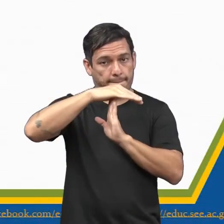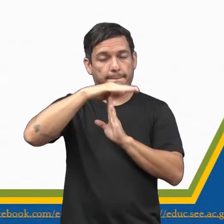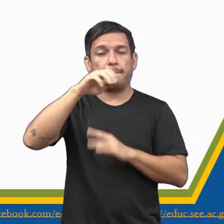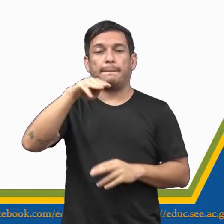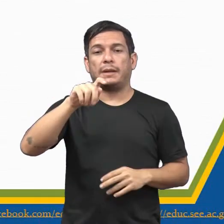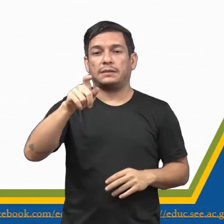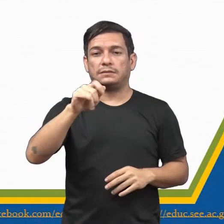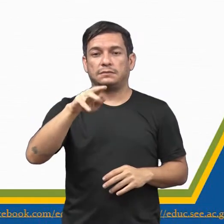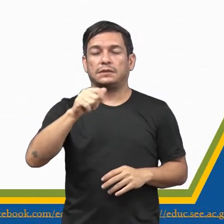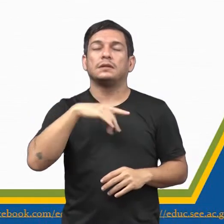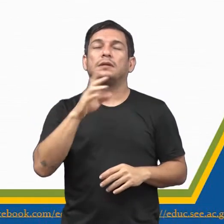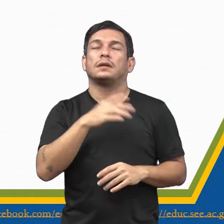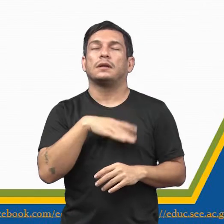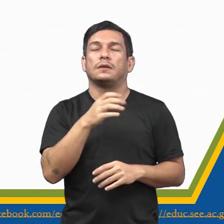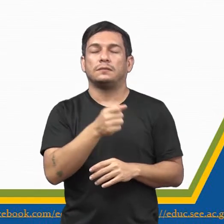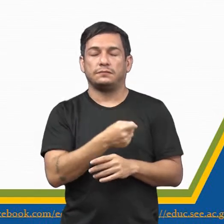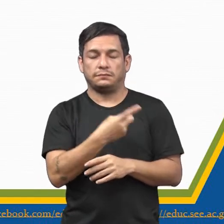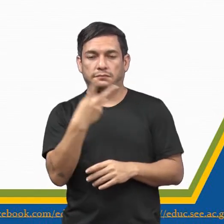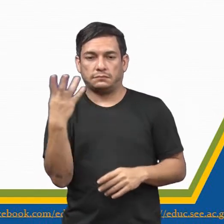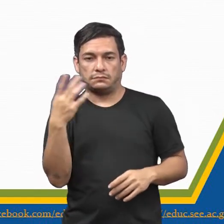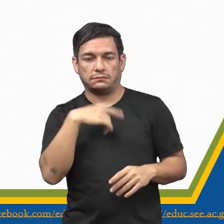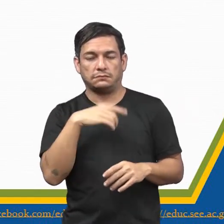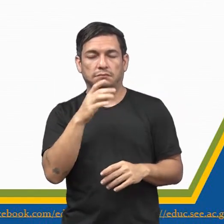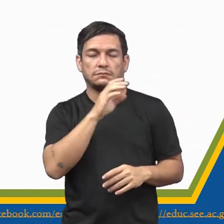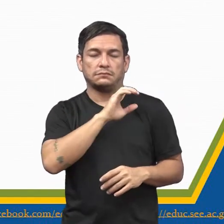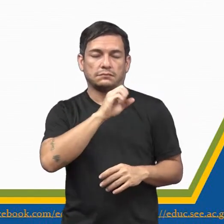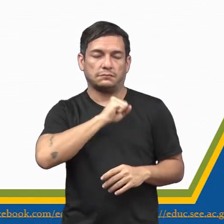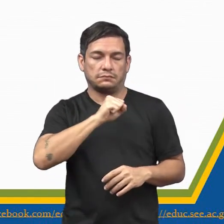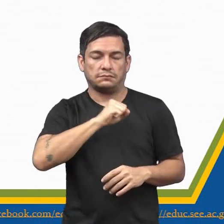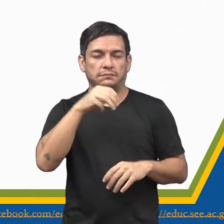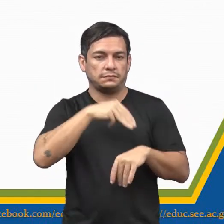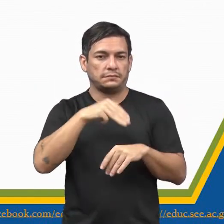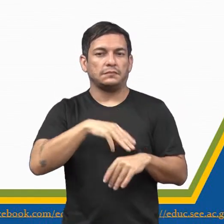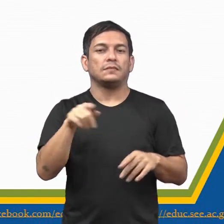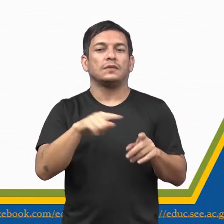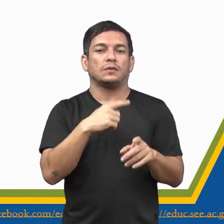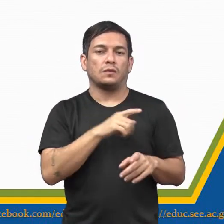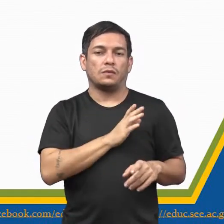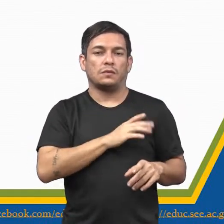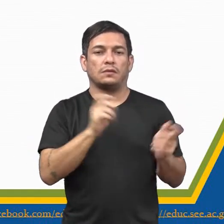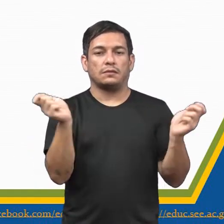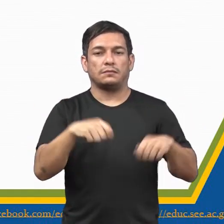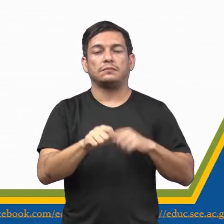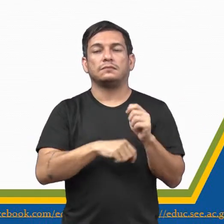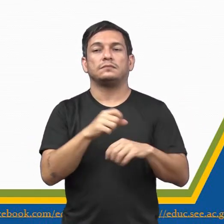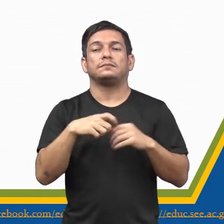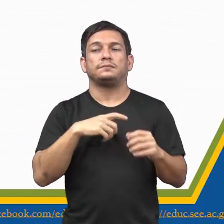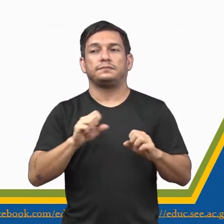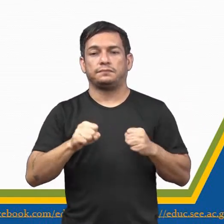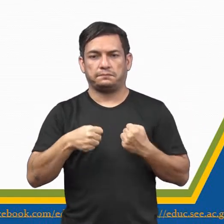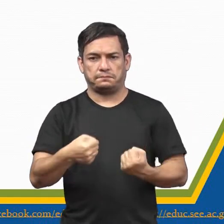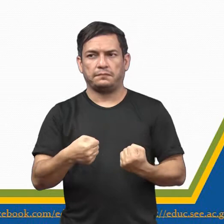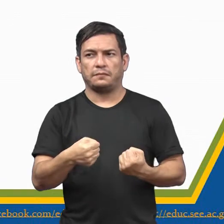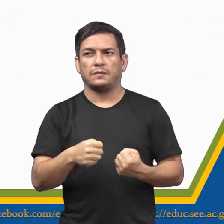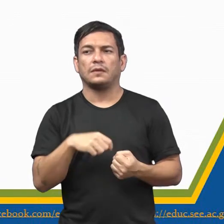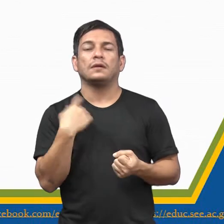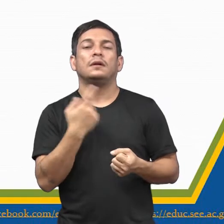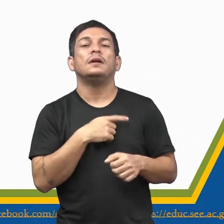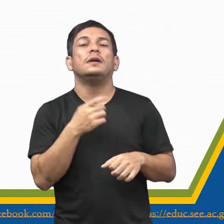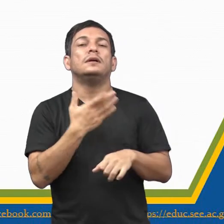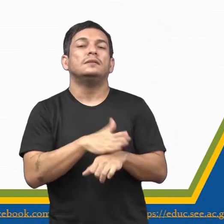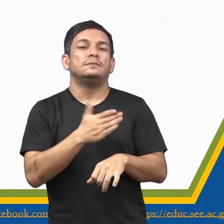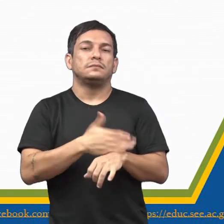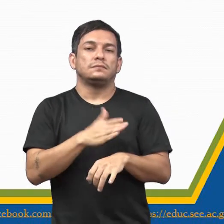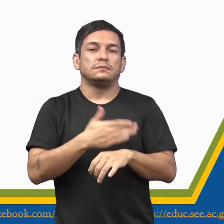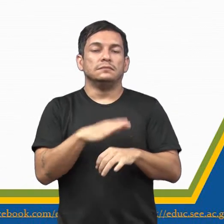o maior número de batimentos por minuto, que o nosso coração é capaz de bombear quando ele está sob esforço, ou seja, quando nós estamos